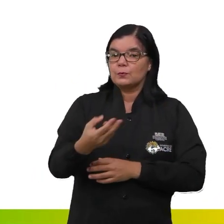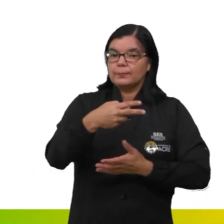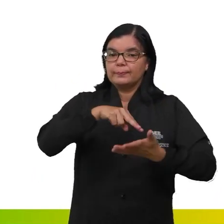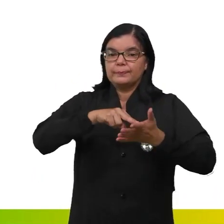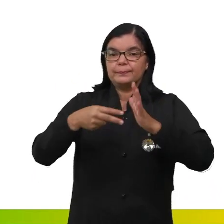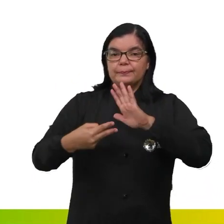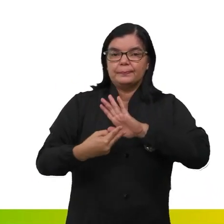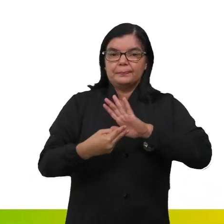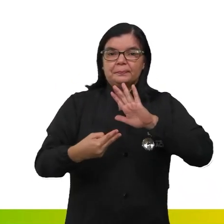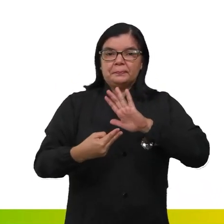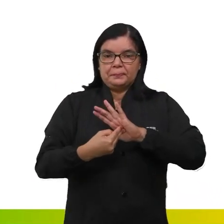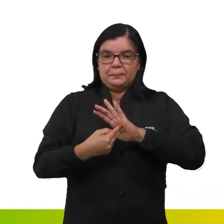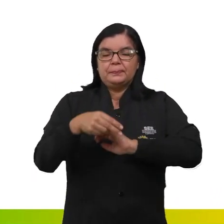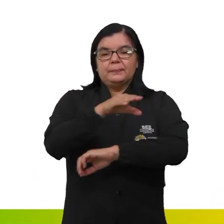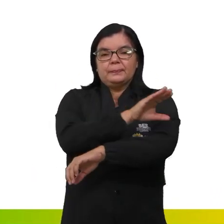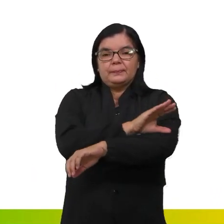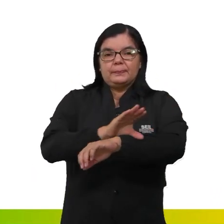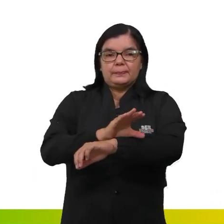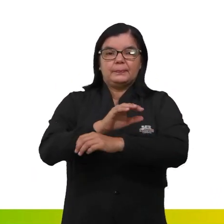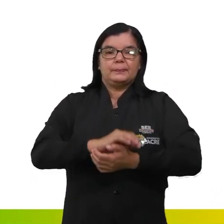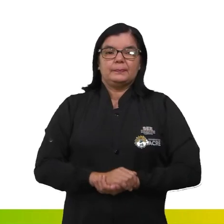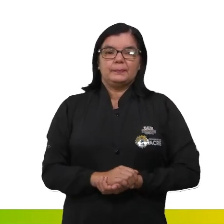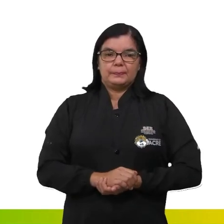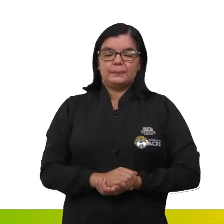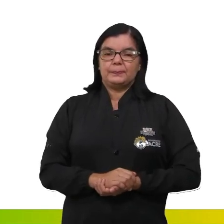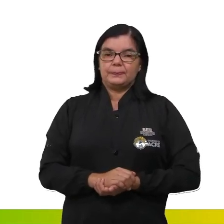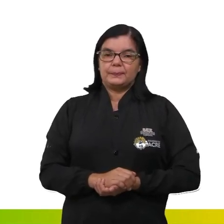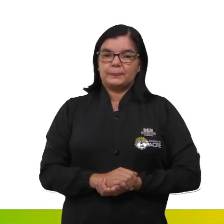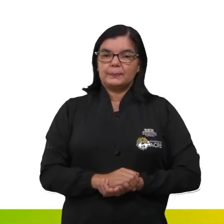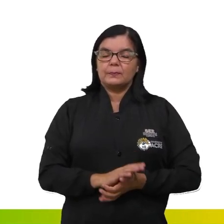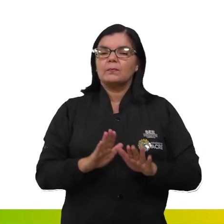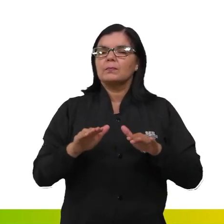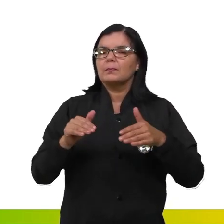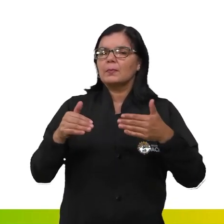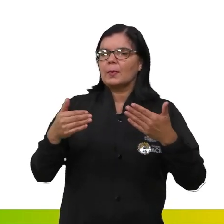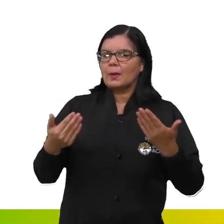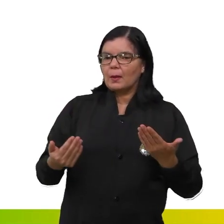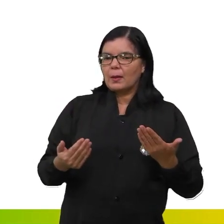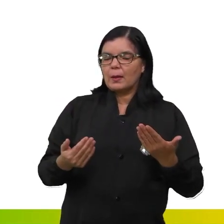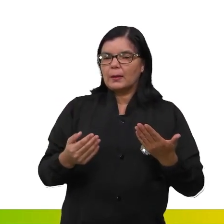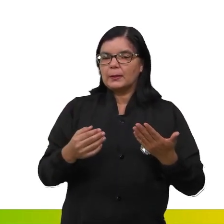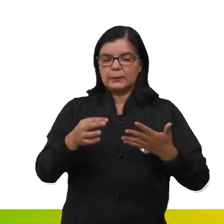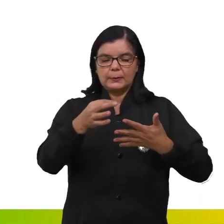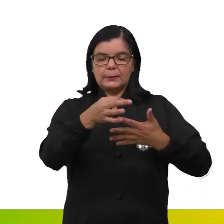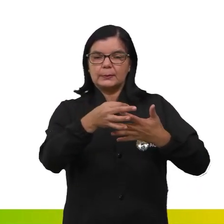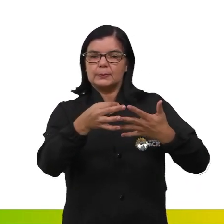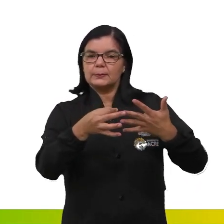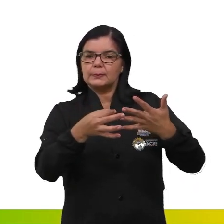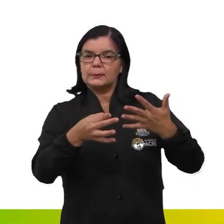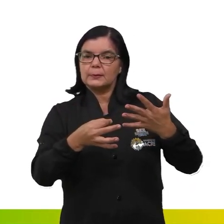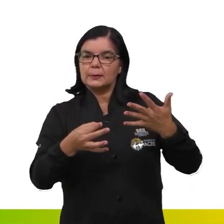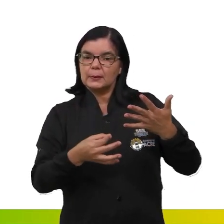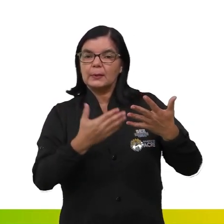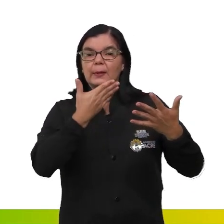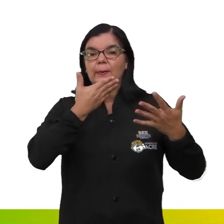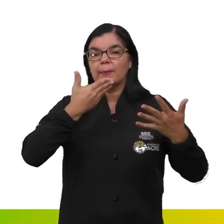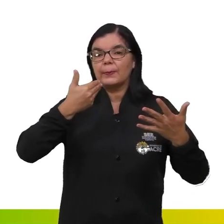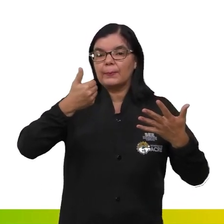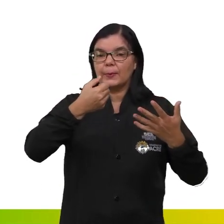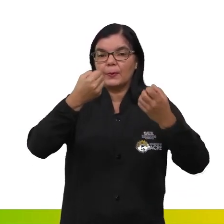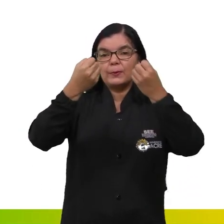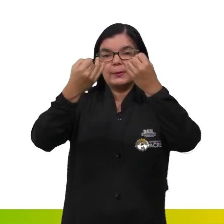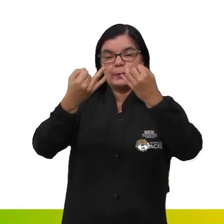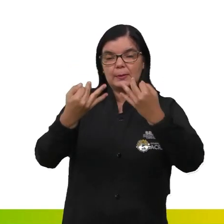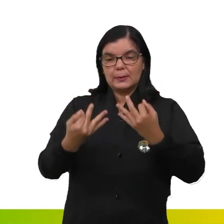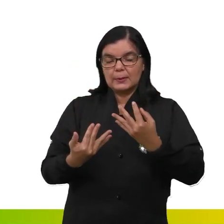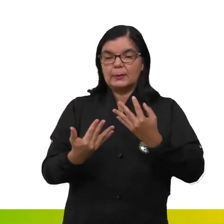novos significados culturais. Qual das alternativas seguintes melhor descreve